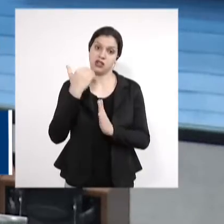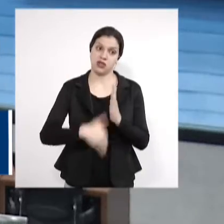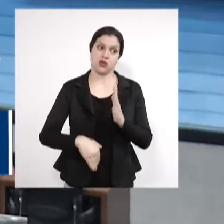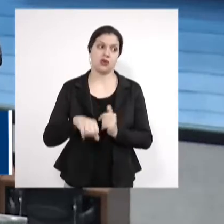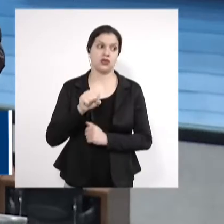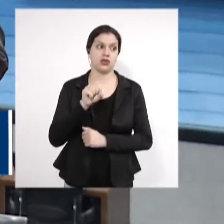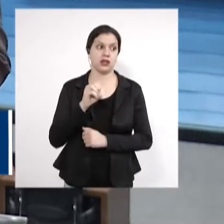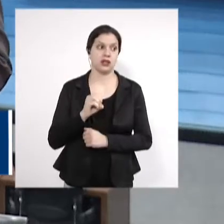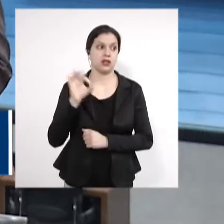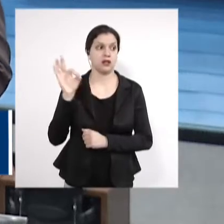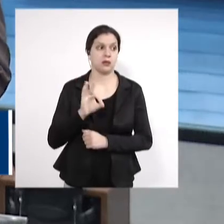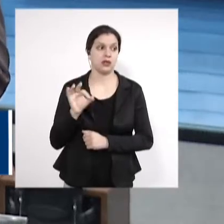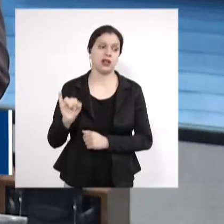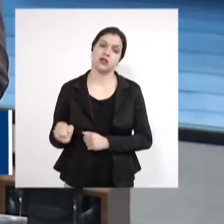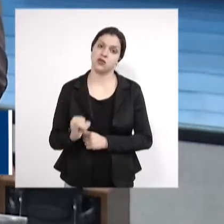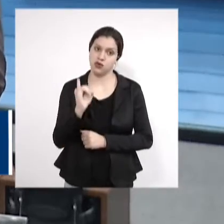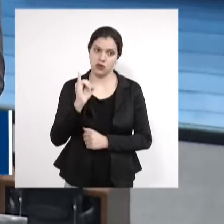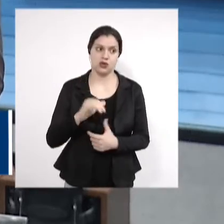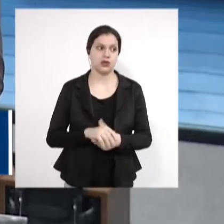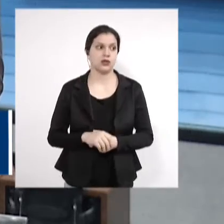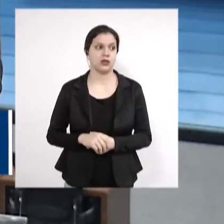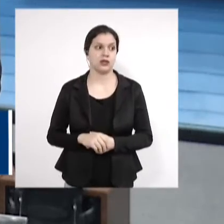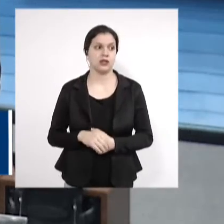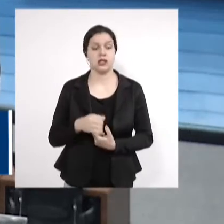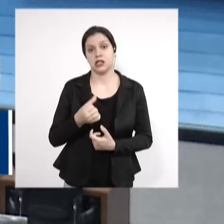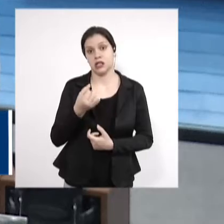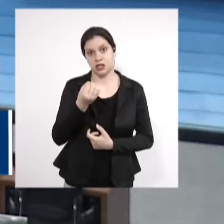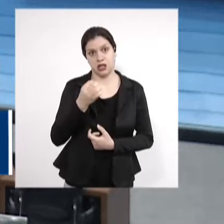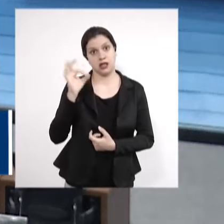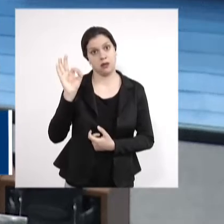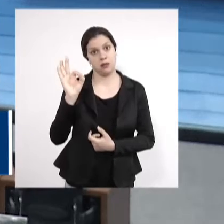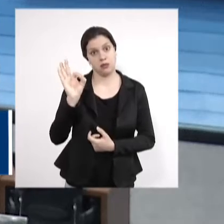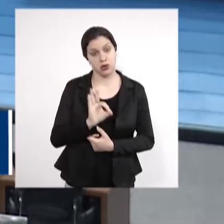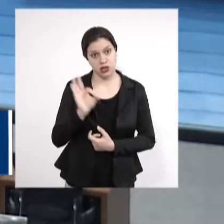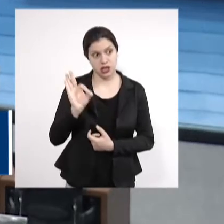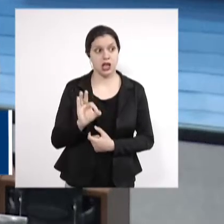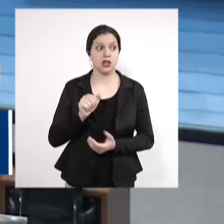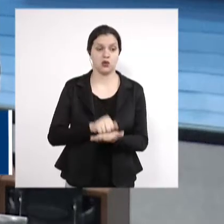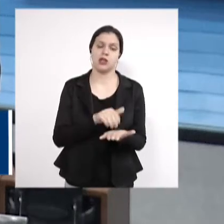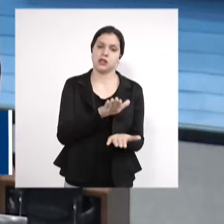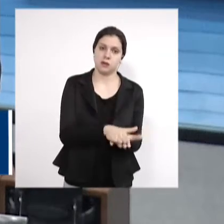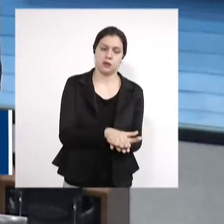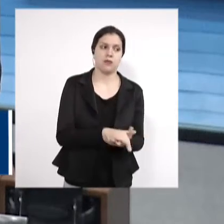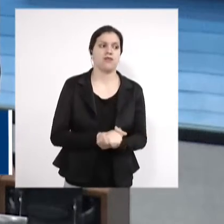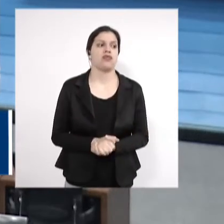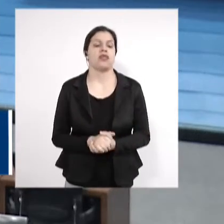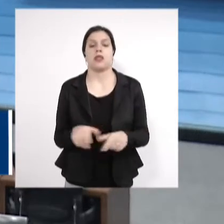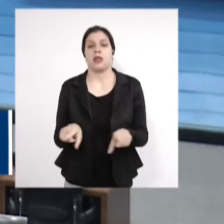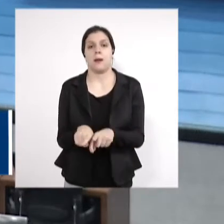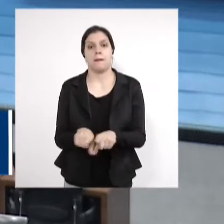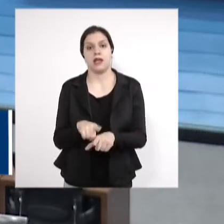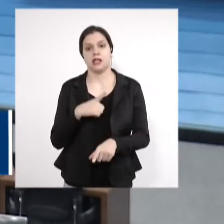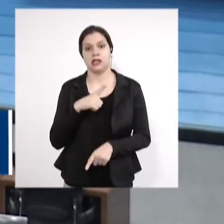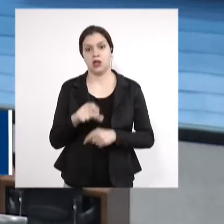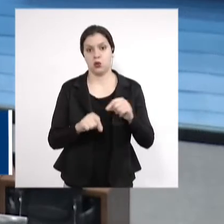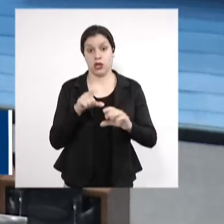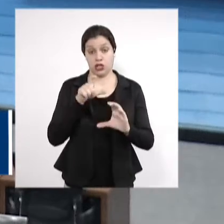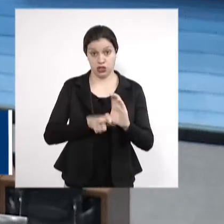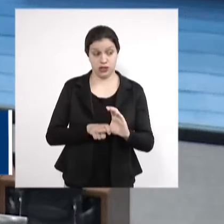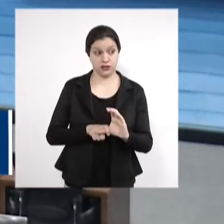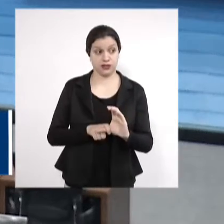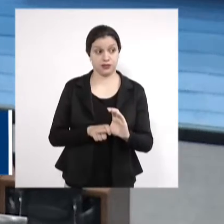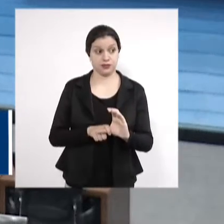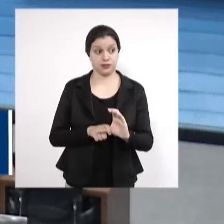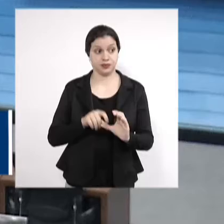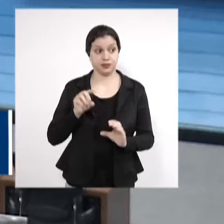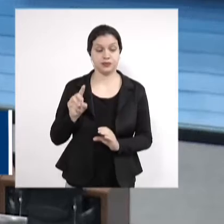80% nos juros e 60% nas multas. E tem também o valor de dívida, né,